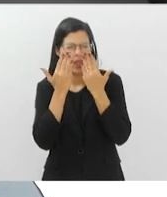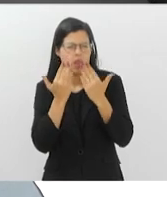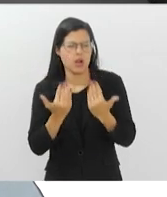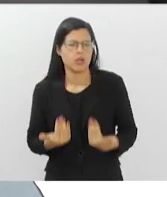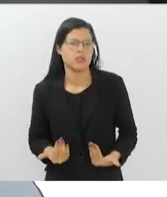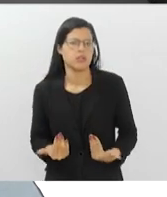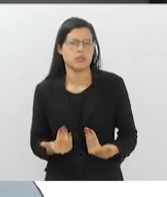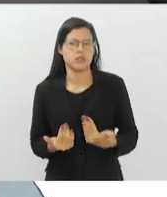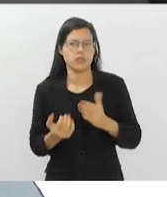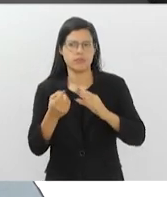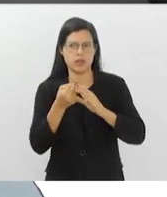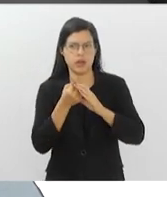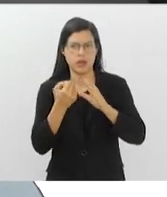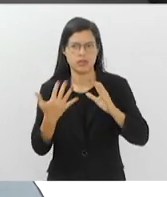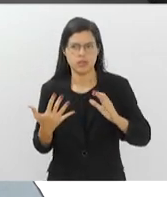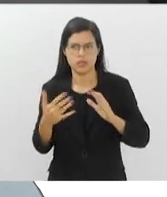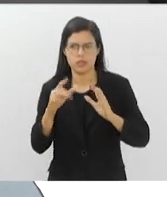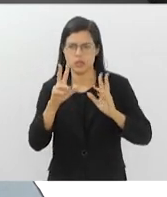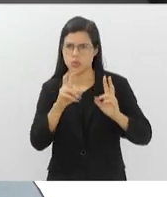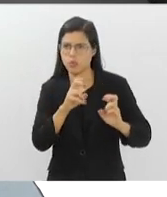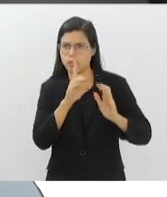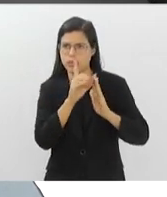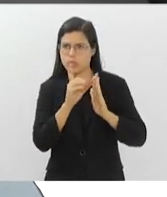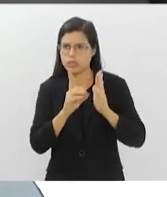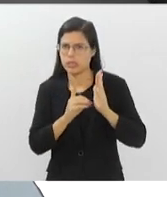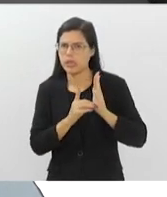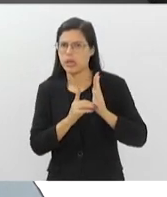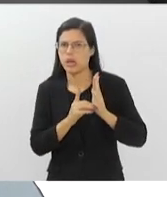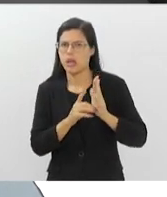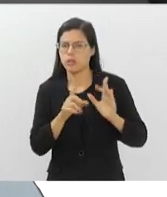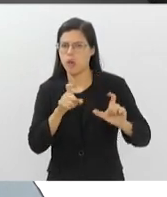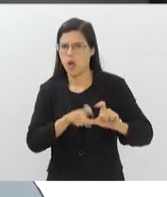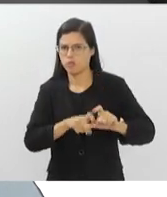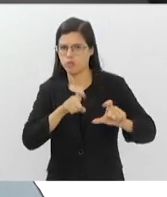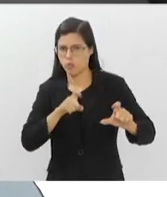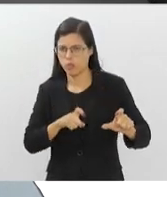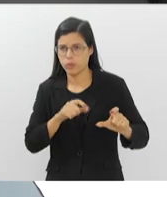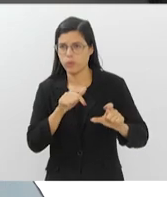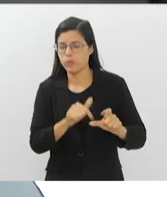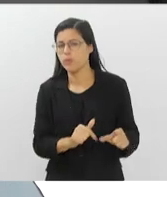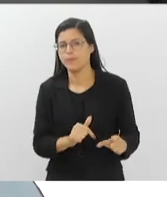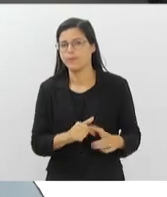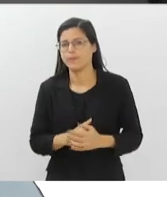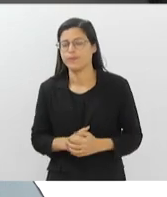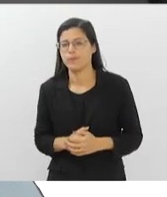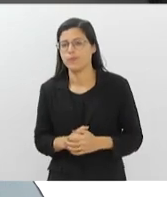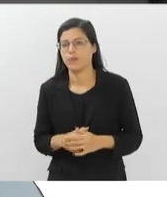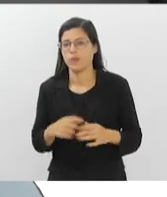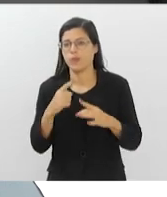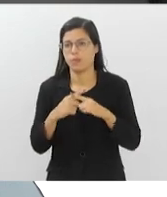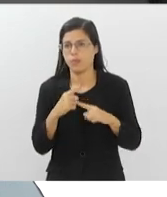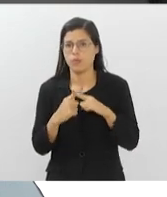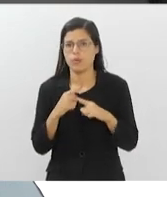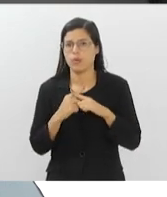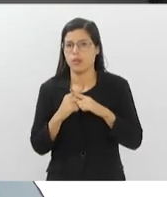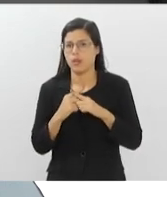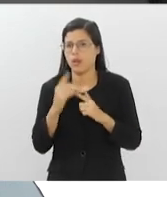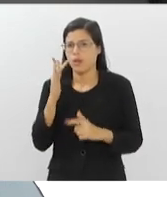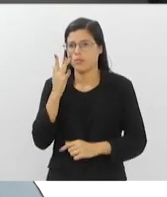Perfeito. Do decreto autônomo, etc. Porque eu não entendo que o decreto autônomo tenha força de